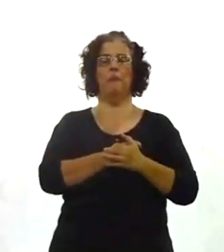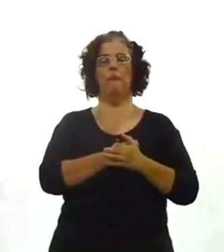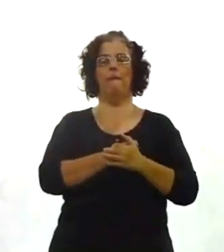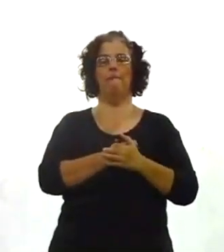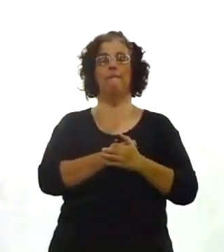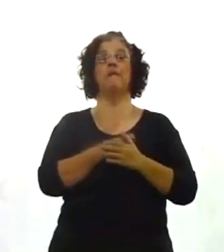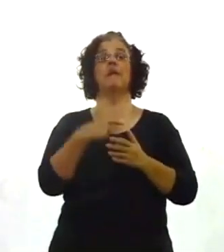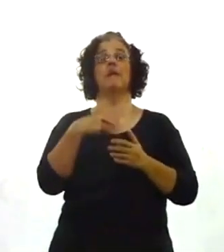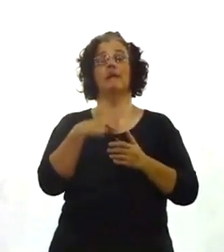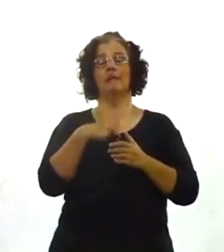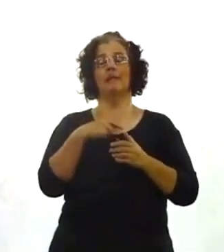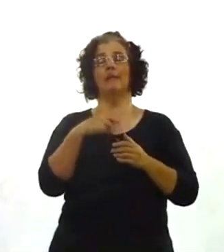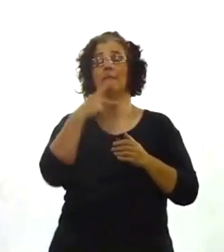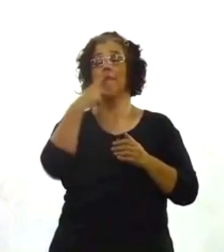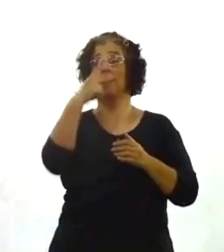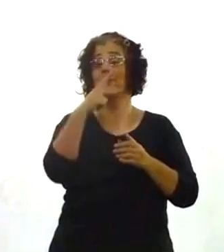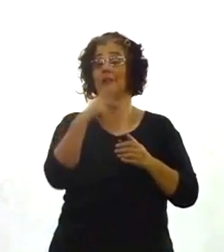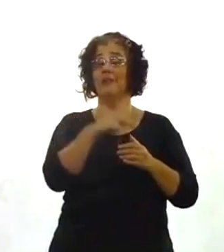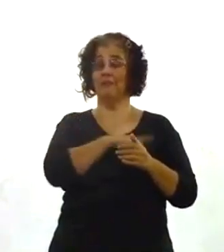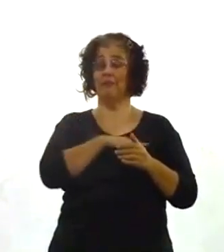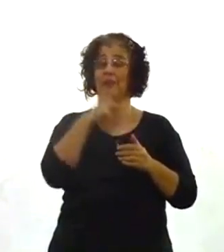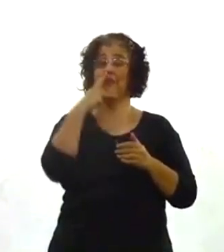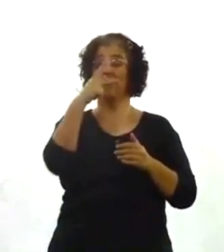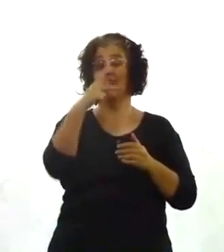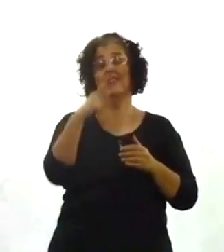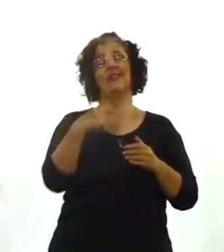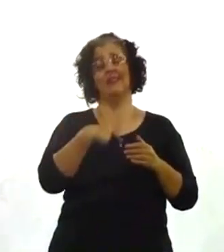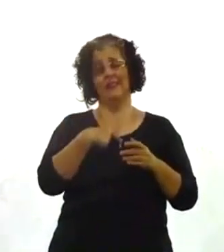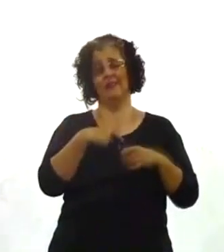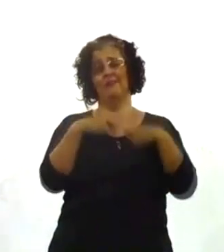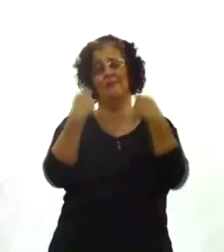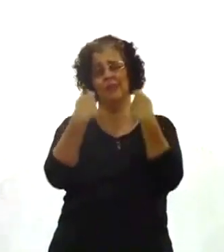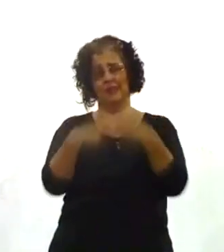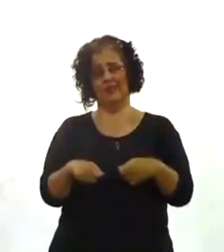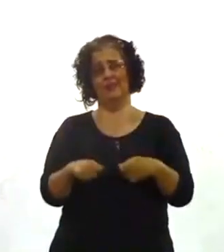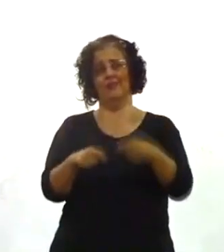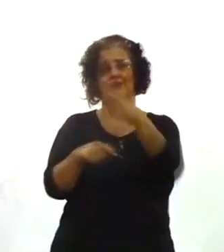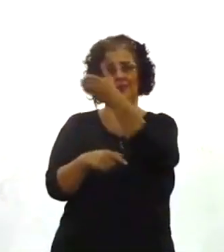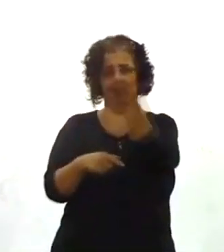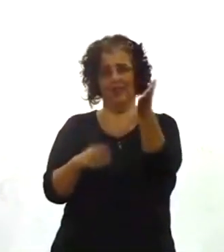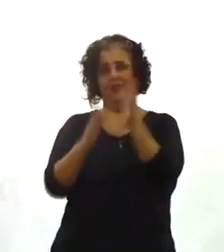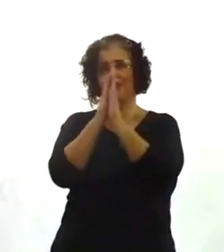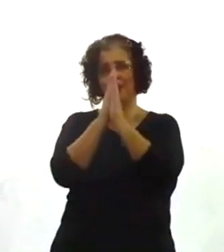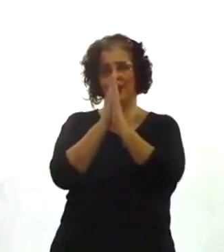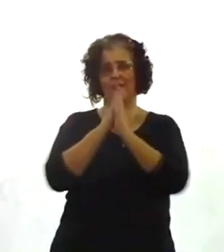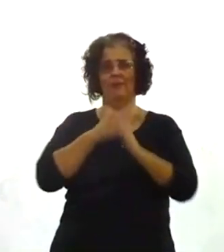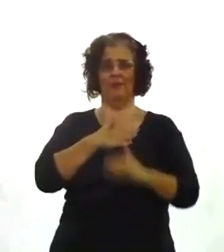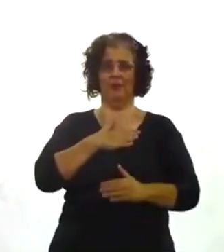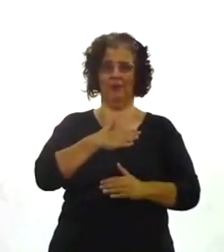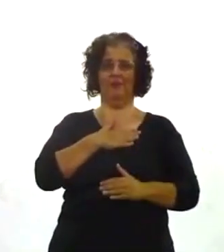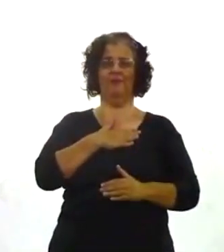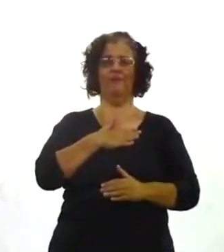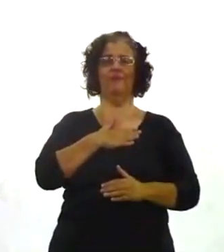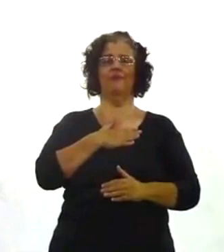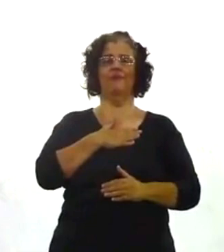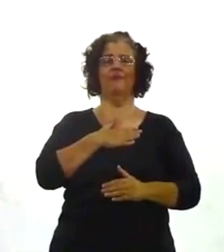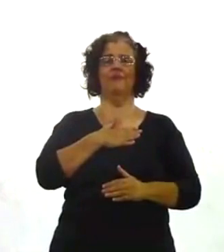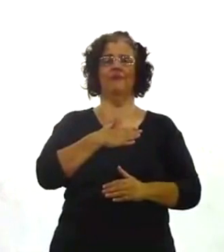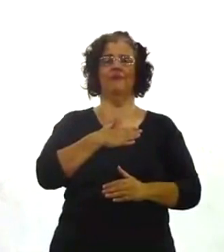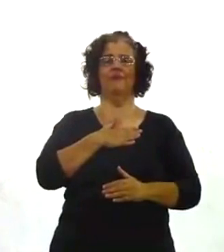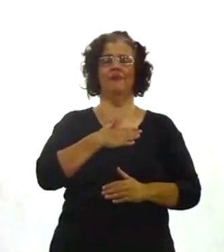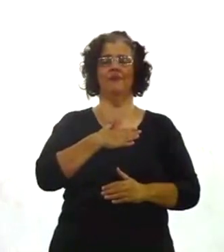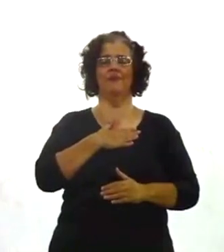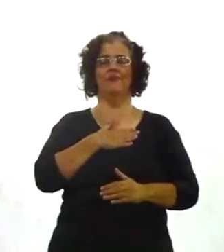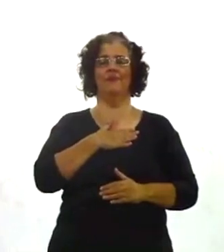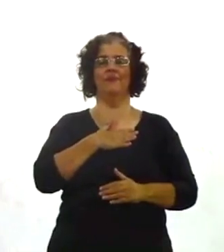que você ore por mim, ainda mais agora. Ainda mais agora. Ele está enfrentando